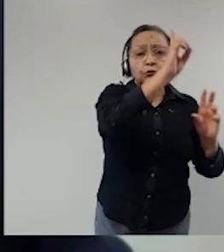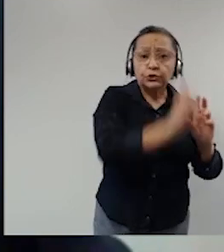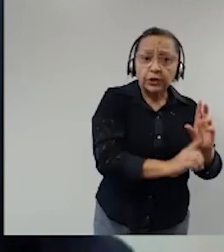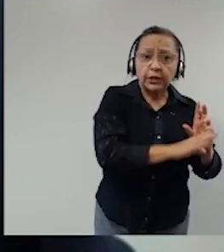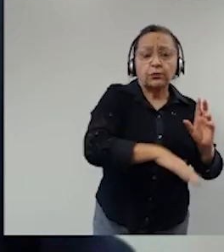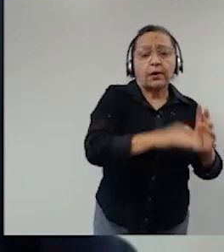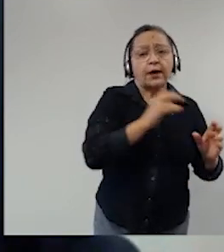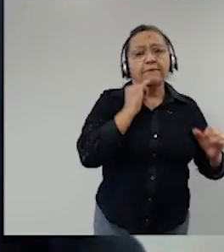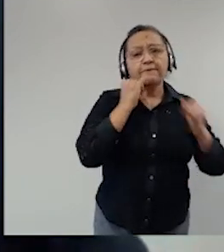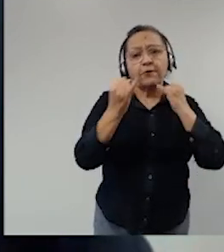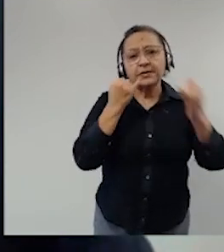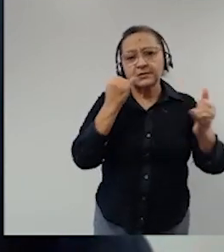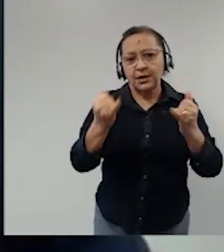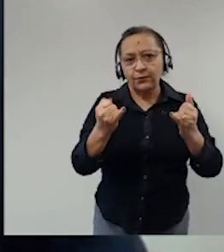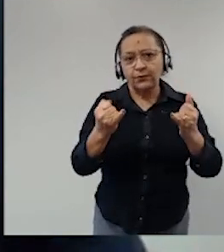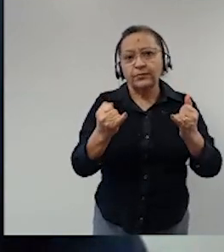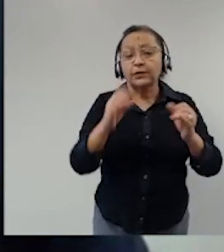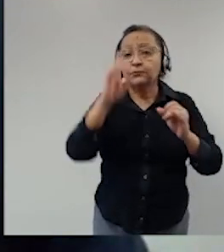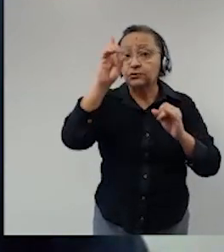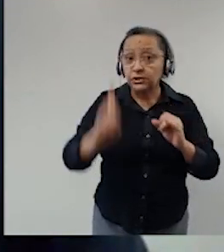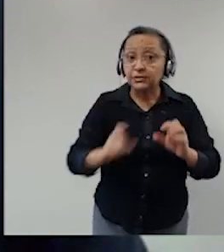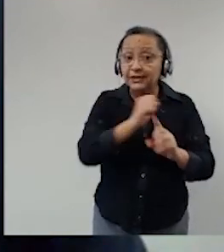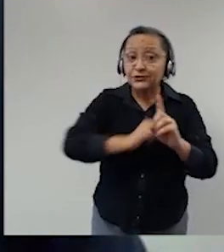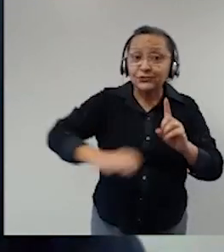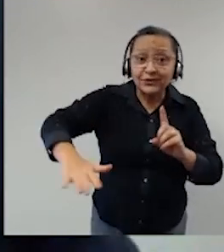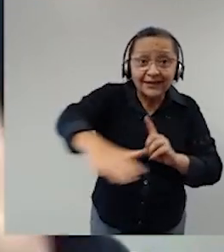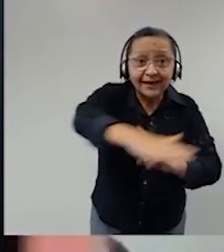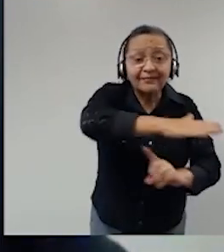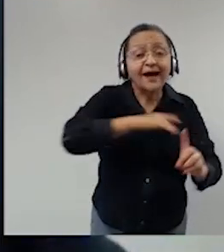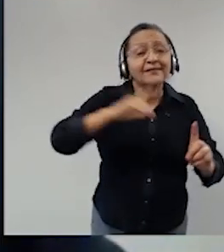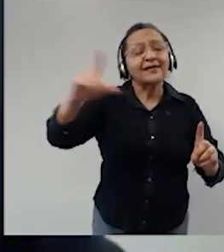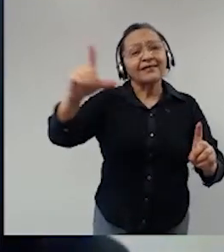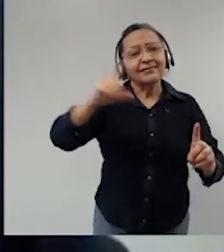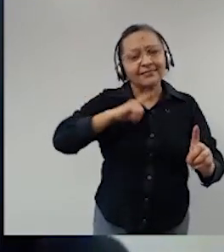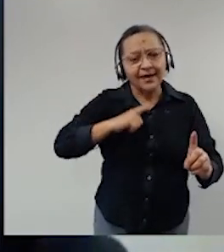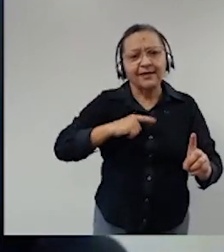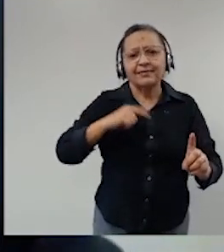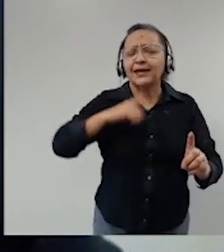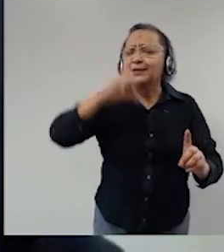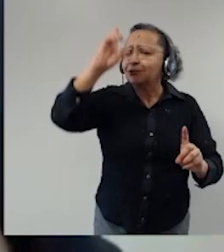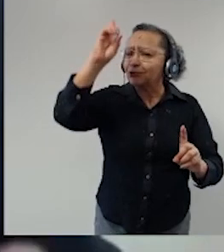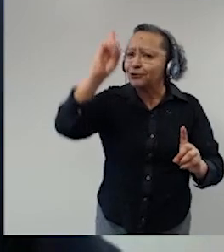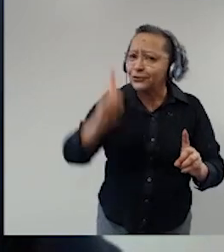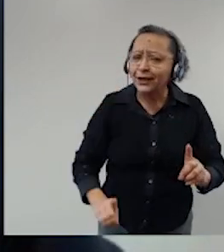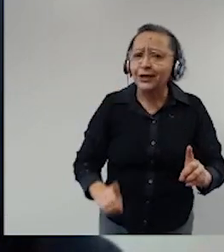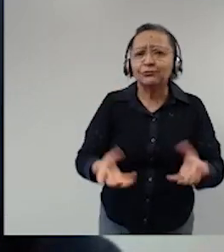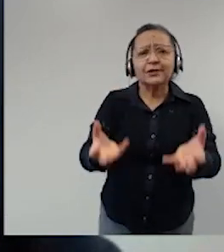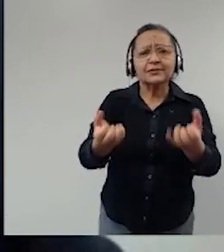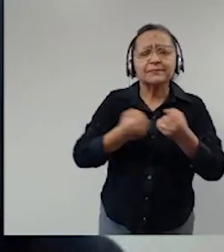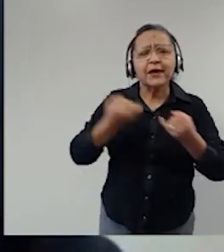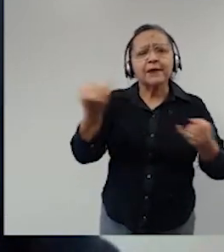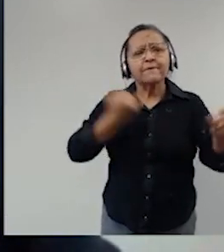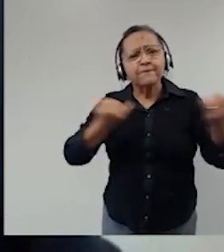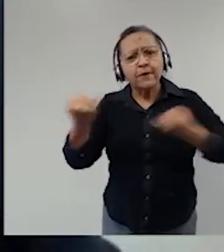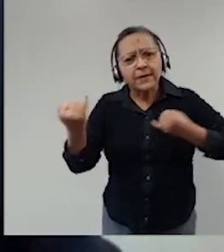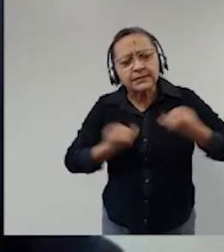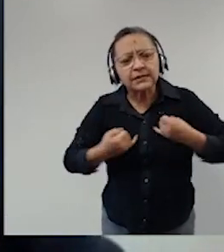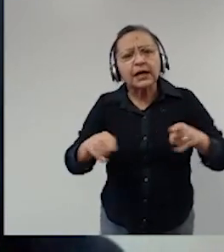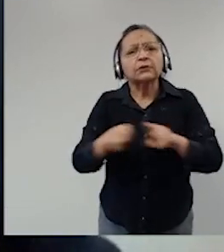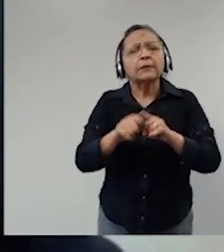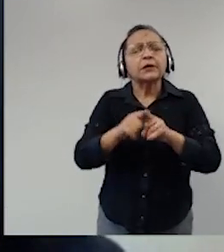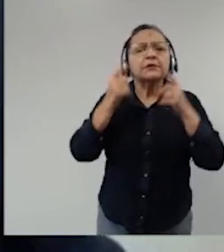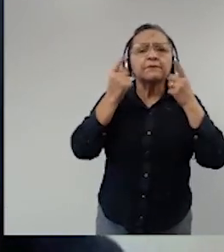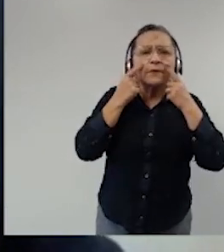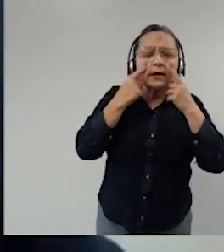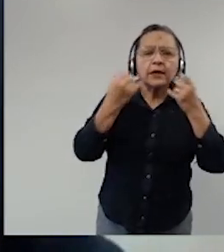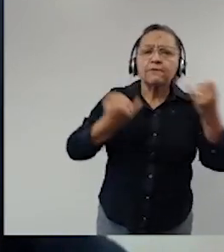à informação, o direito que a sociedade tem à informação, o direito de ser informada e ser bem informada e